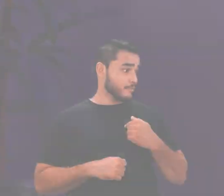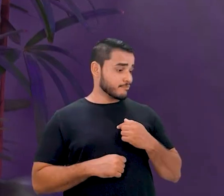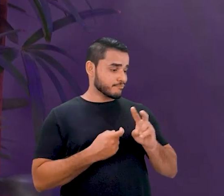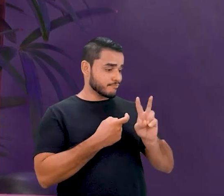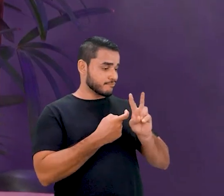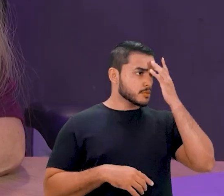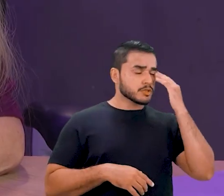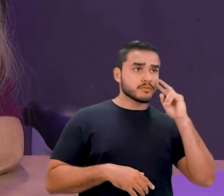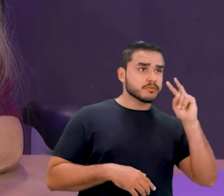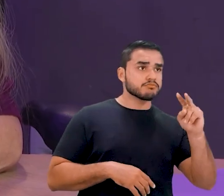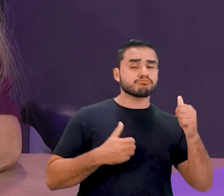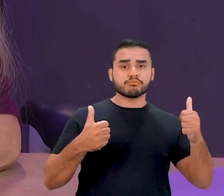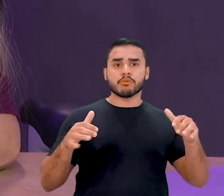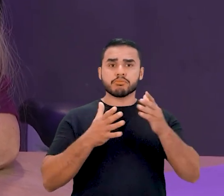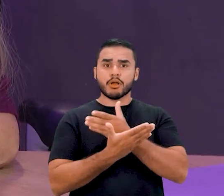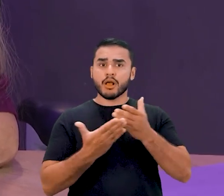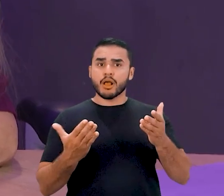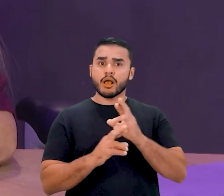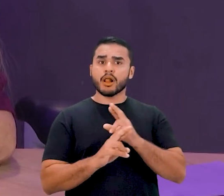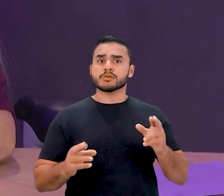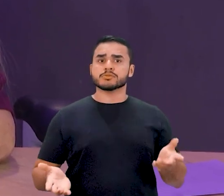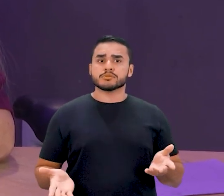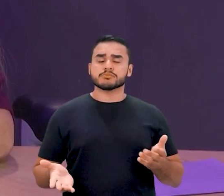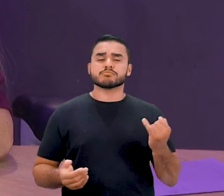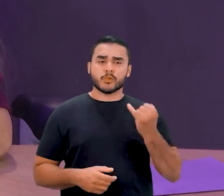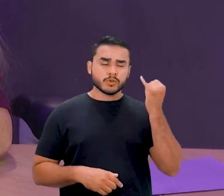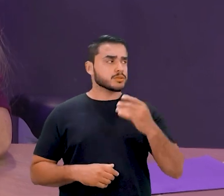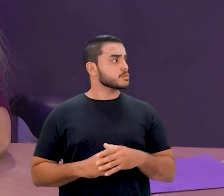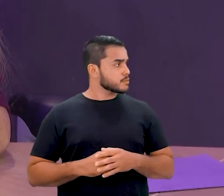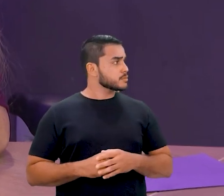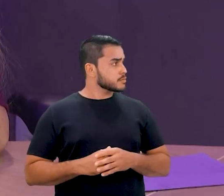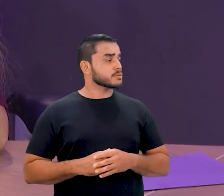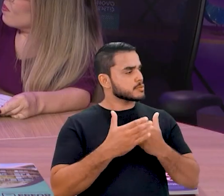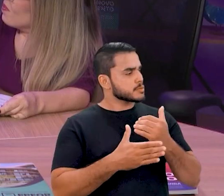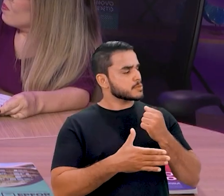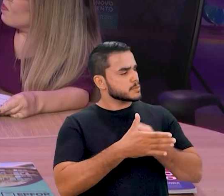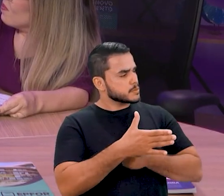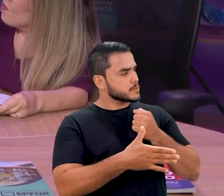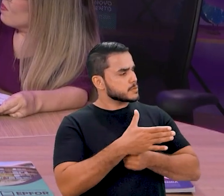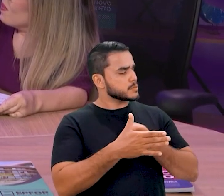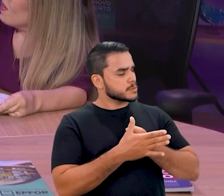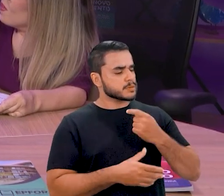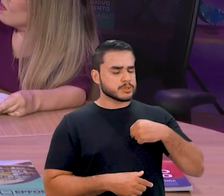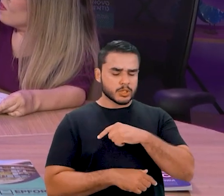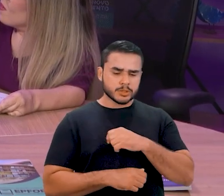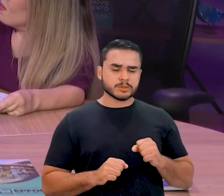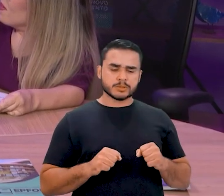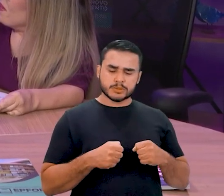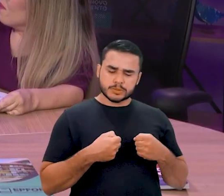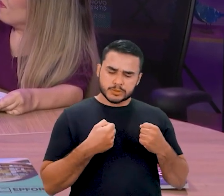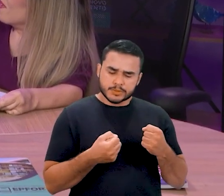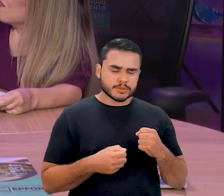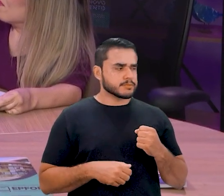Estrela Rodrigues transforma conhecimento em ação. Psicóloga e defensora das políticas públicas para pessoas com